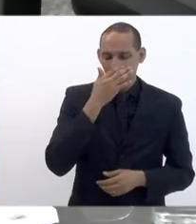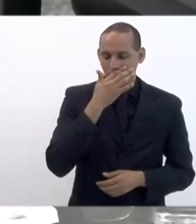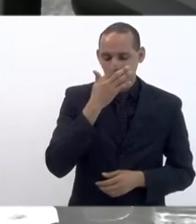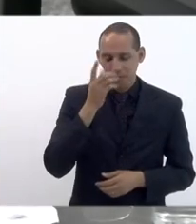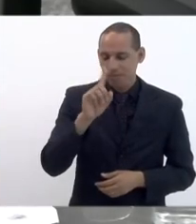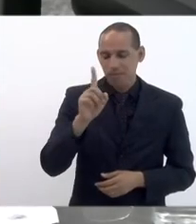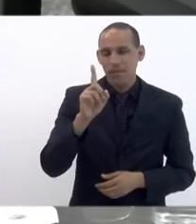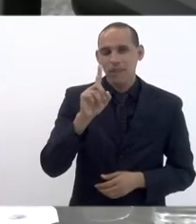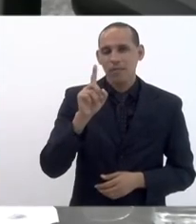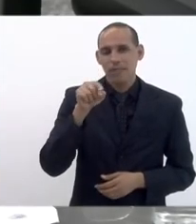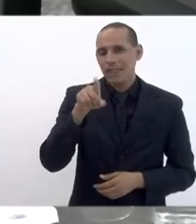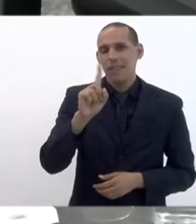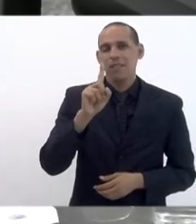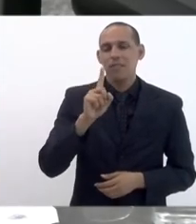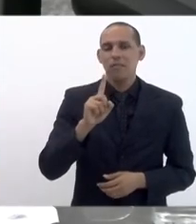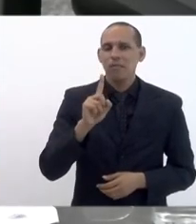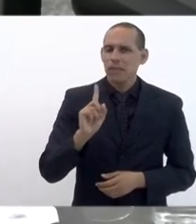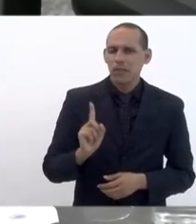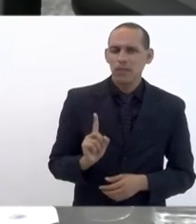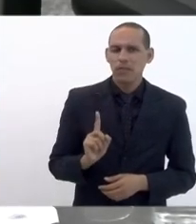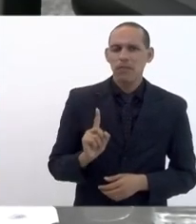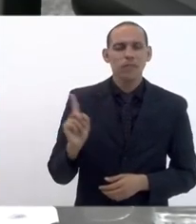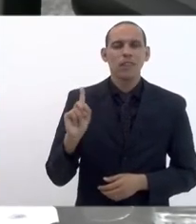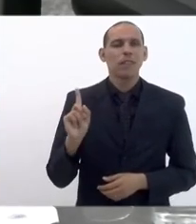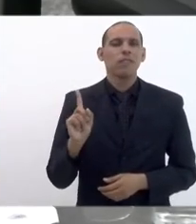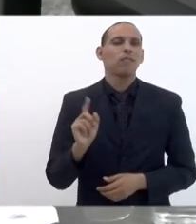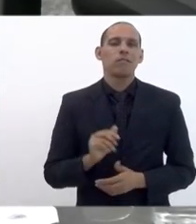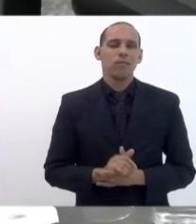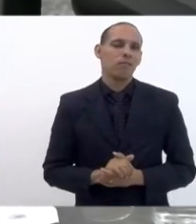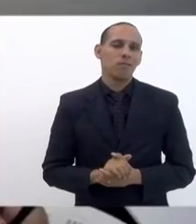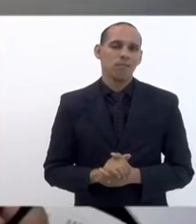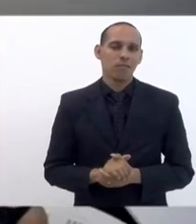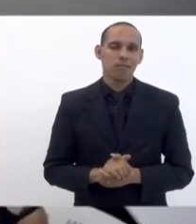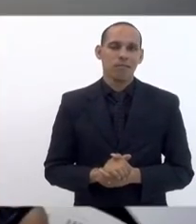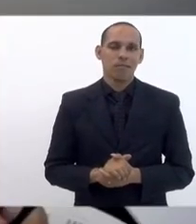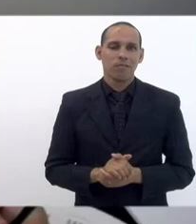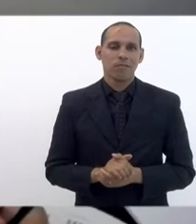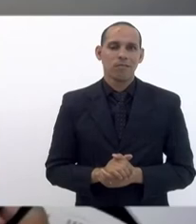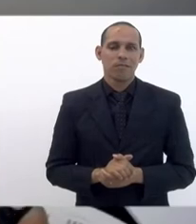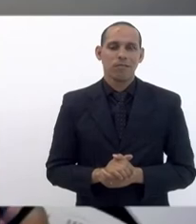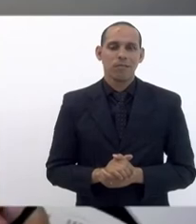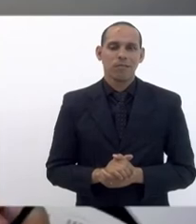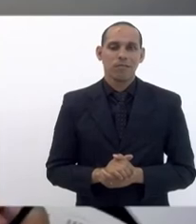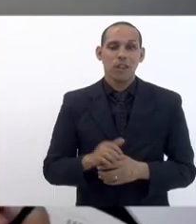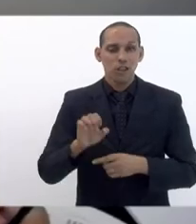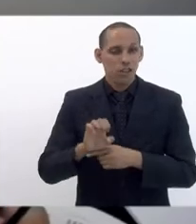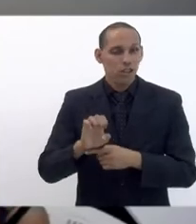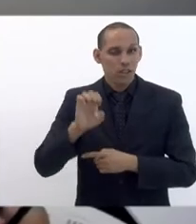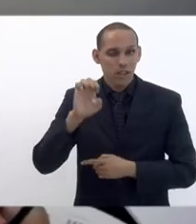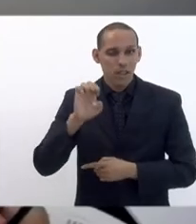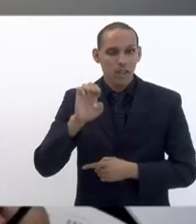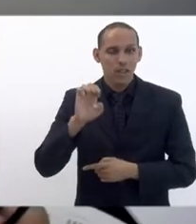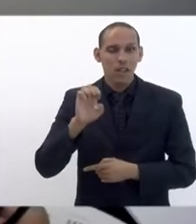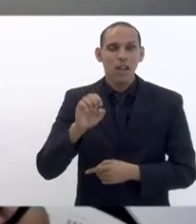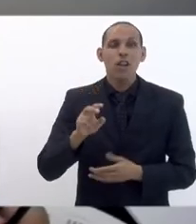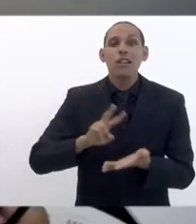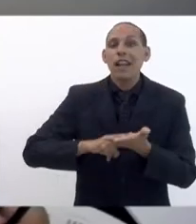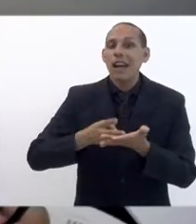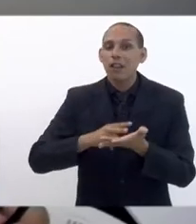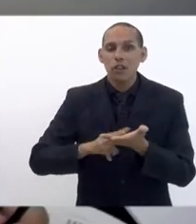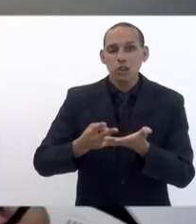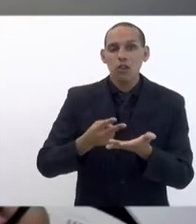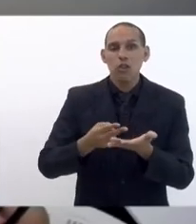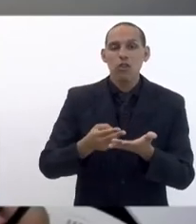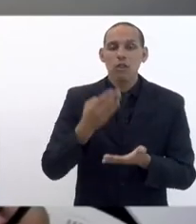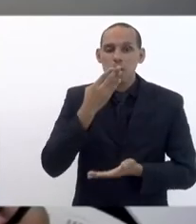Não nesse caso. Não nesse caso. Os tradutores juramentados estão vinculados à junta